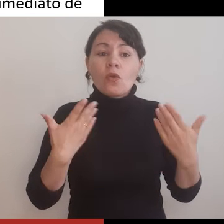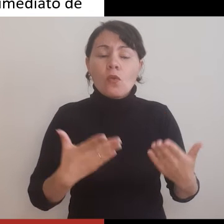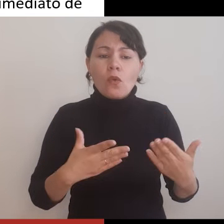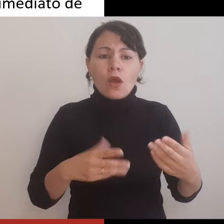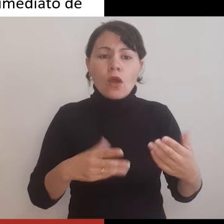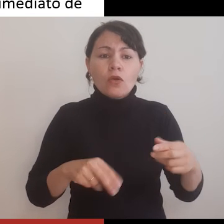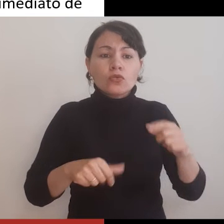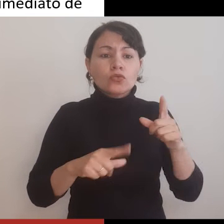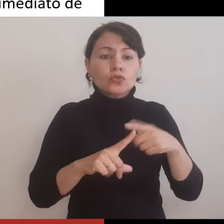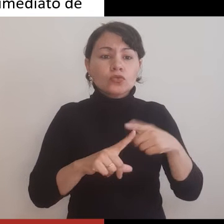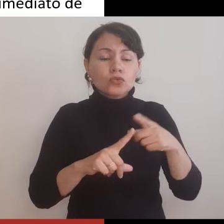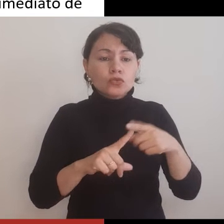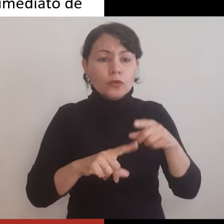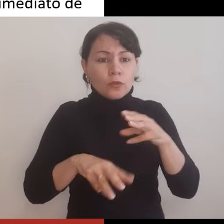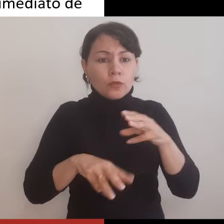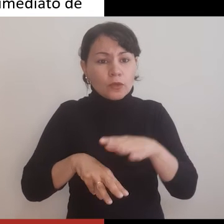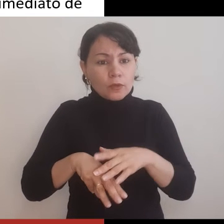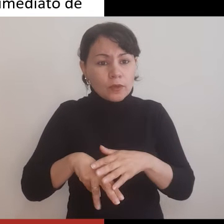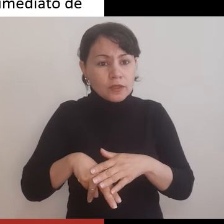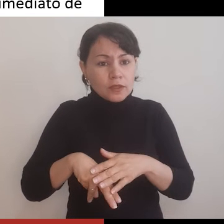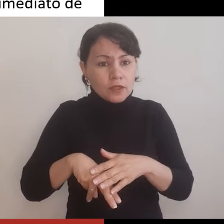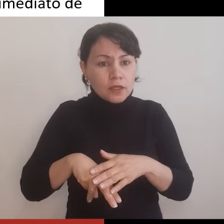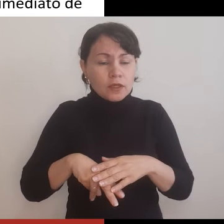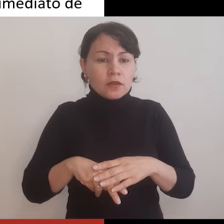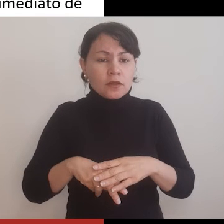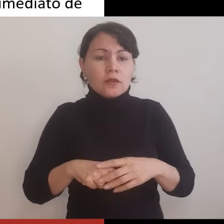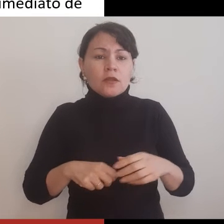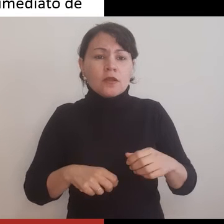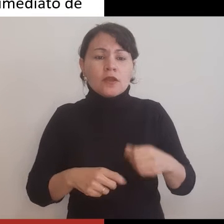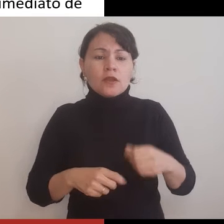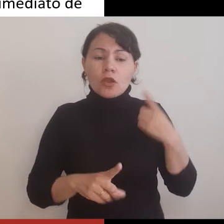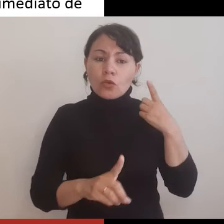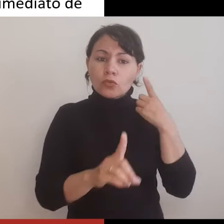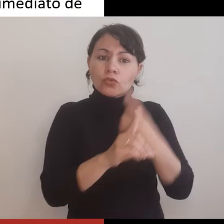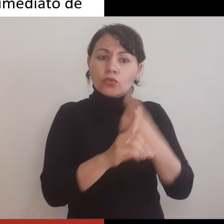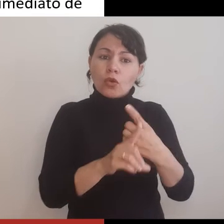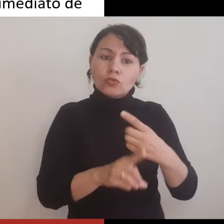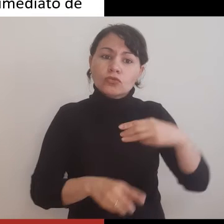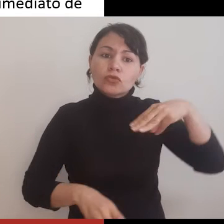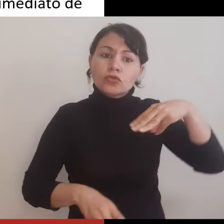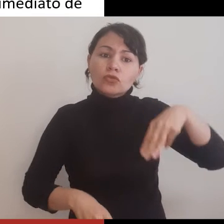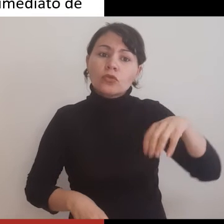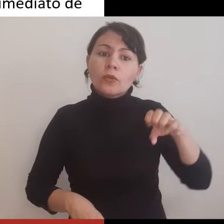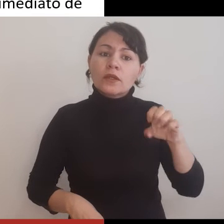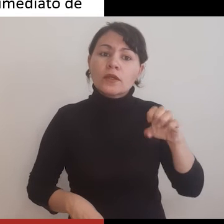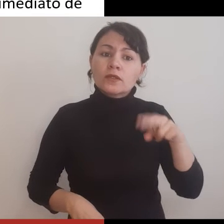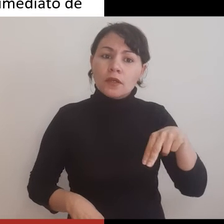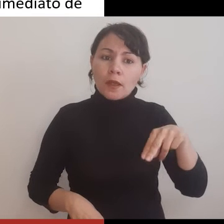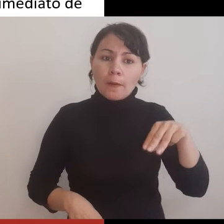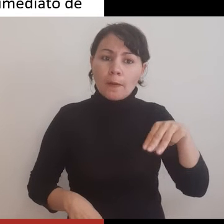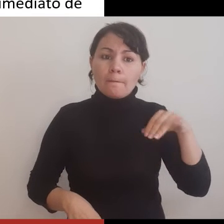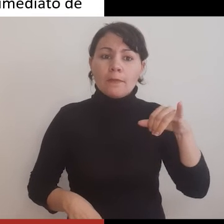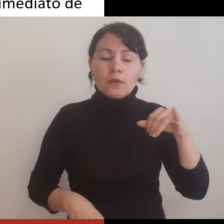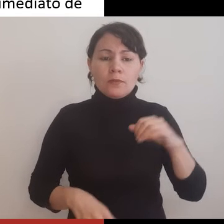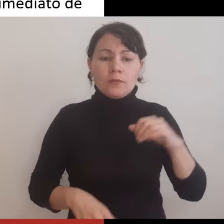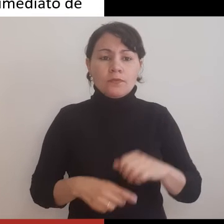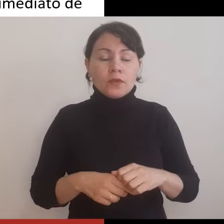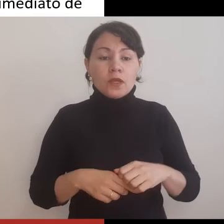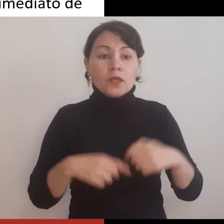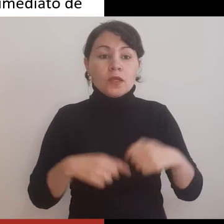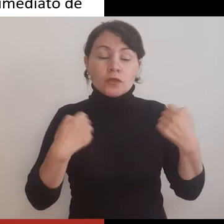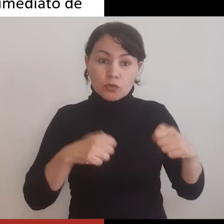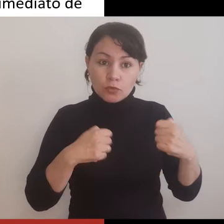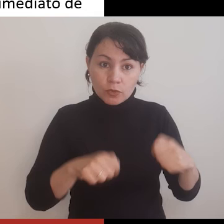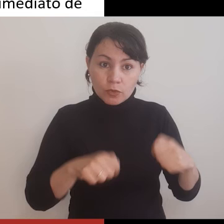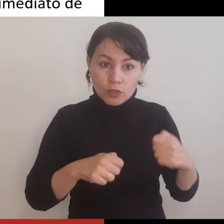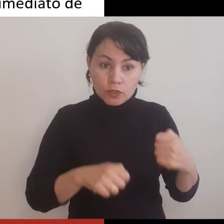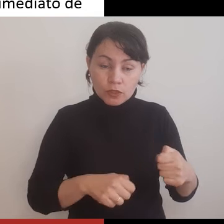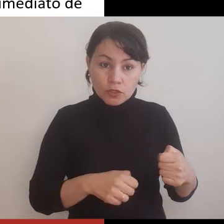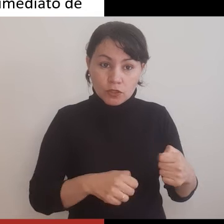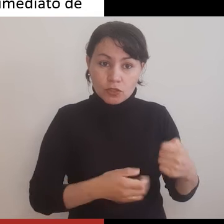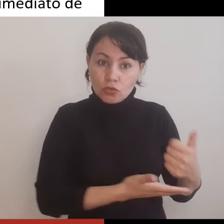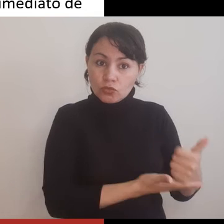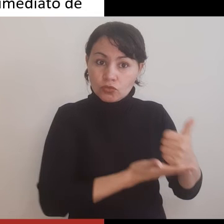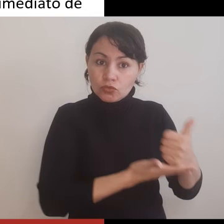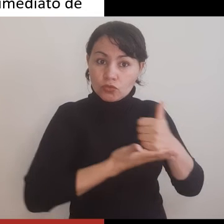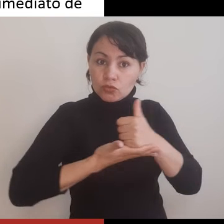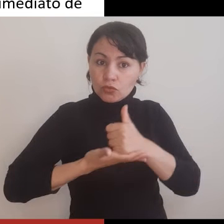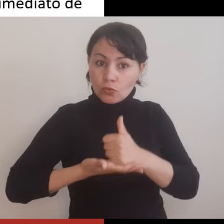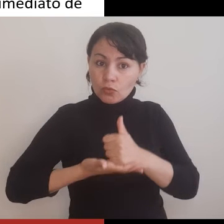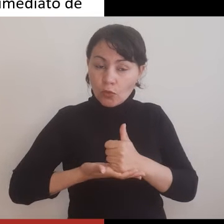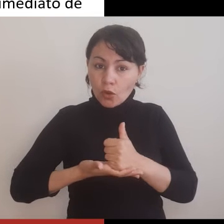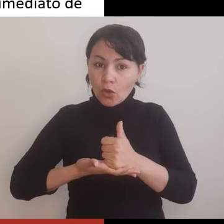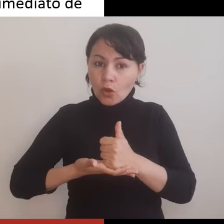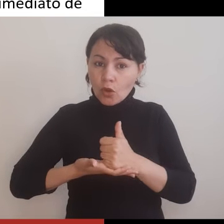eu encontro aqui, então, numa unidade semi-intensiva? São aqueles que precisam de um suporte vital